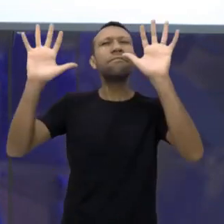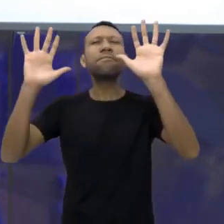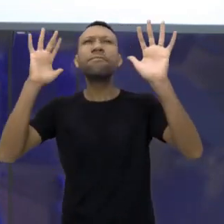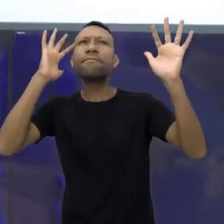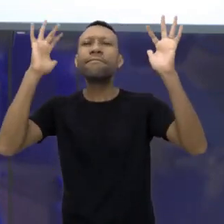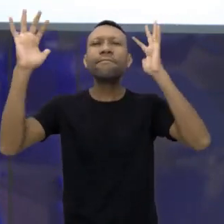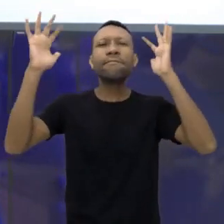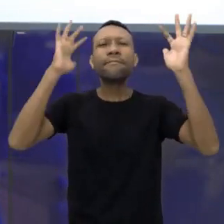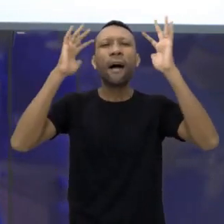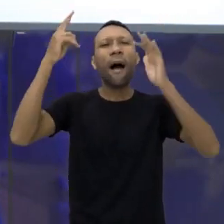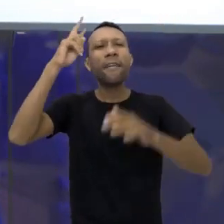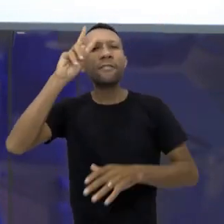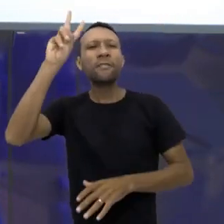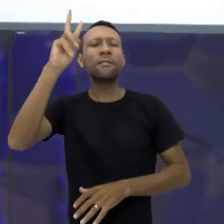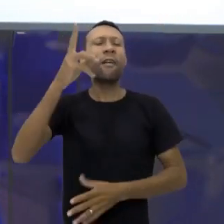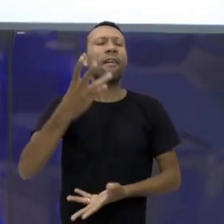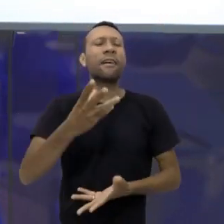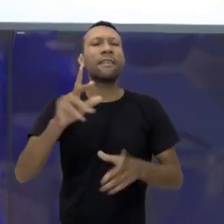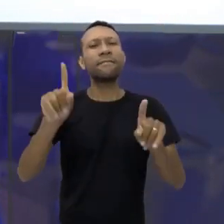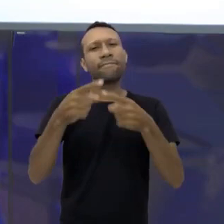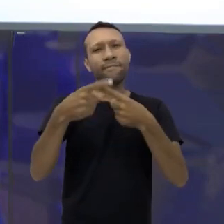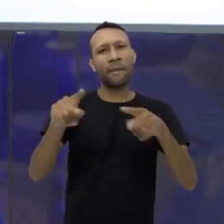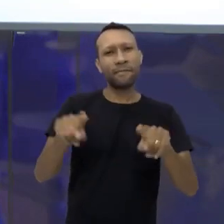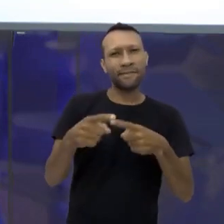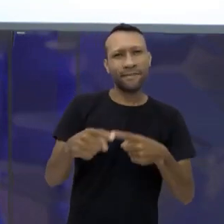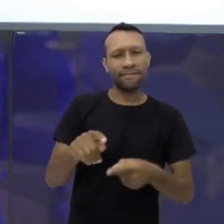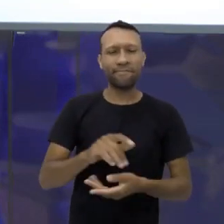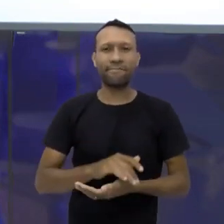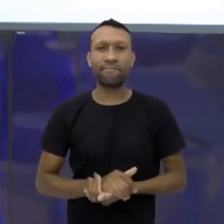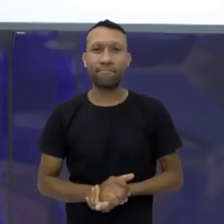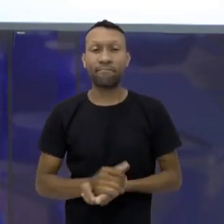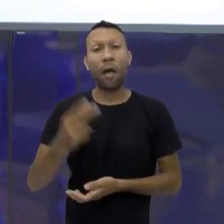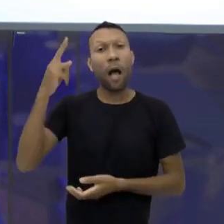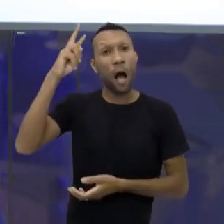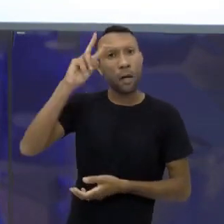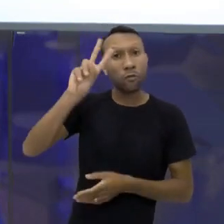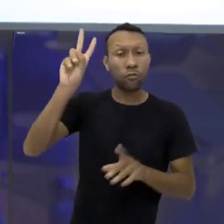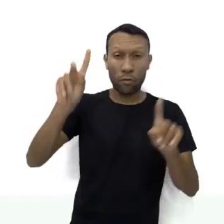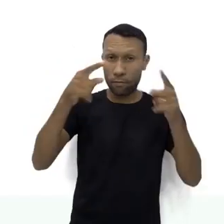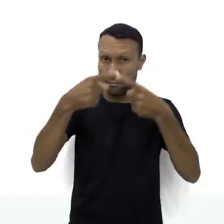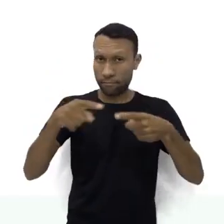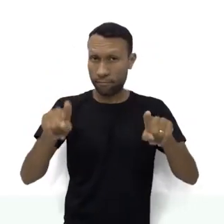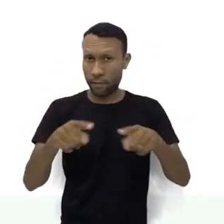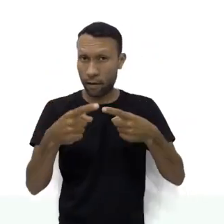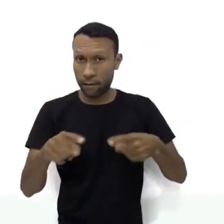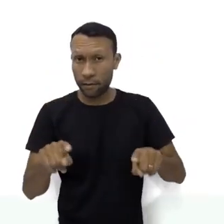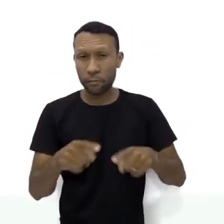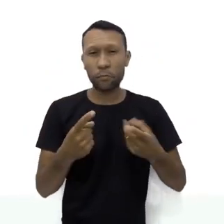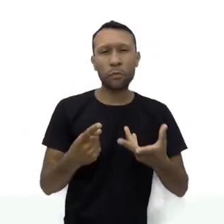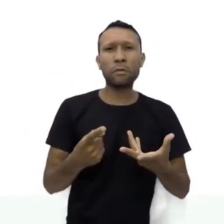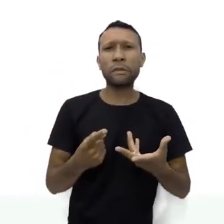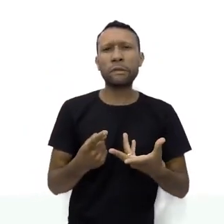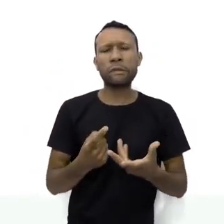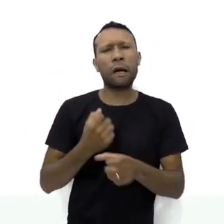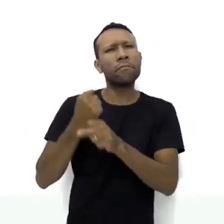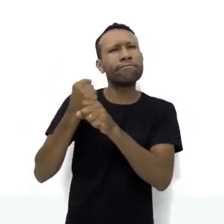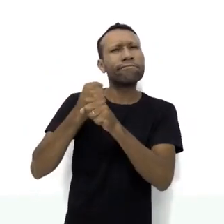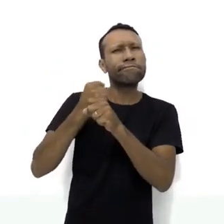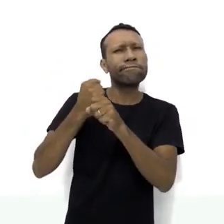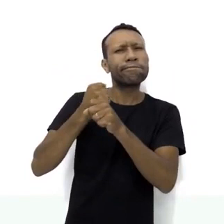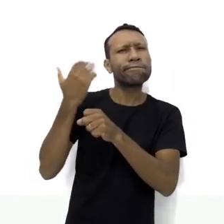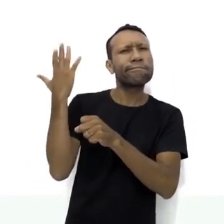Vamos conhecer o que esse universo tem para nos oferecer. A história da música. A história da música é muito